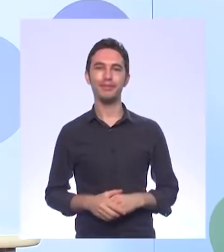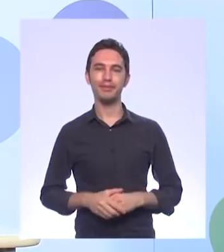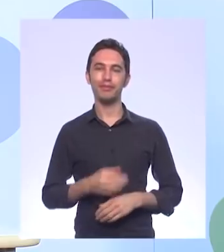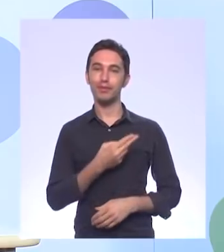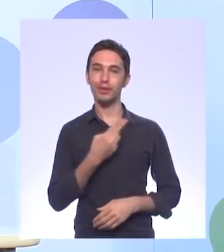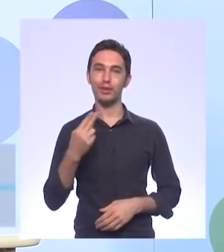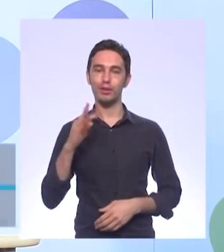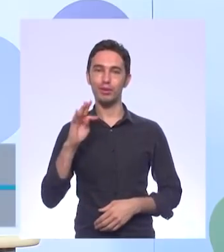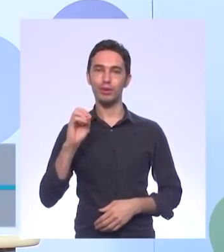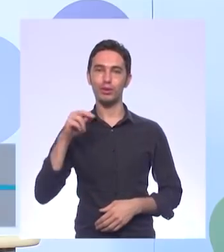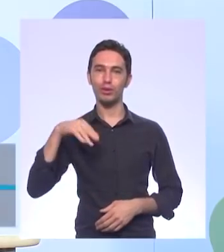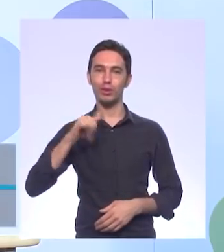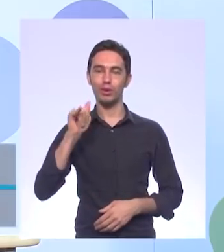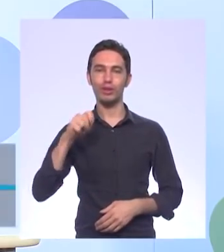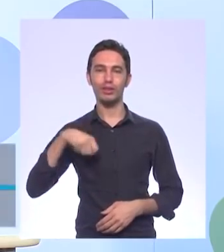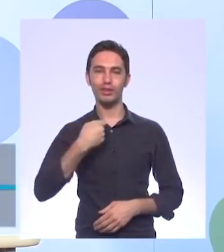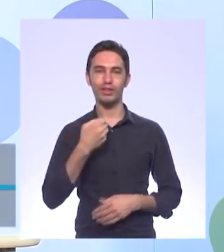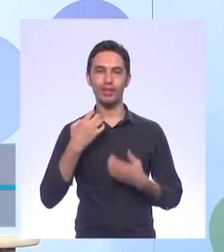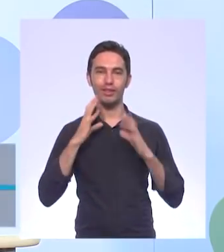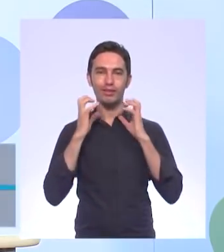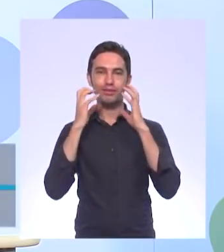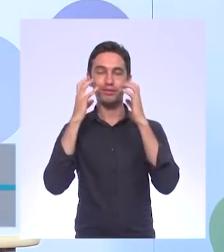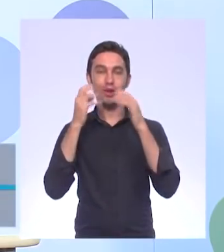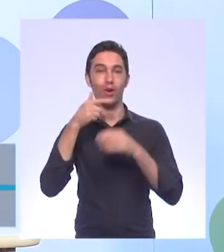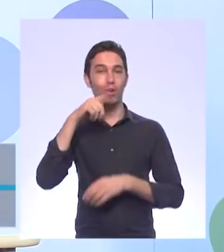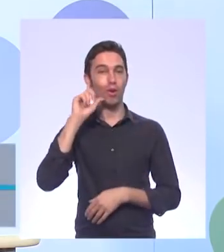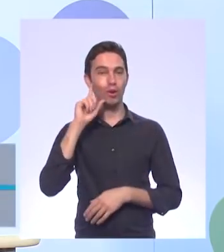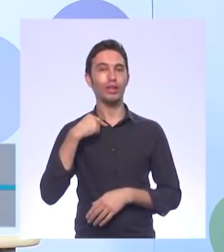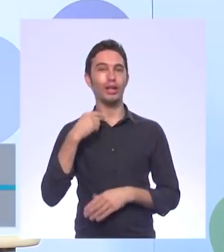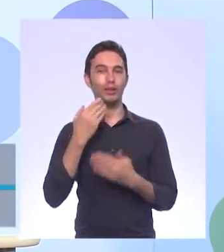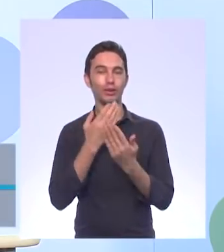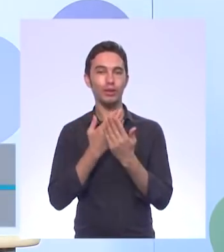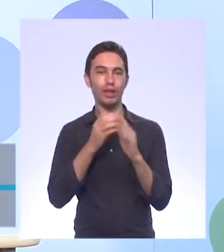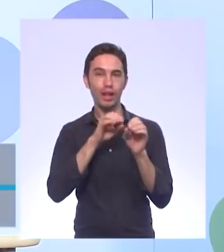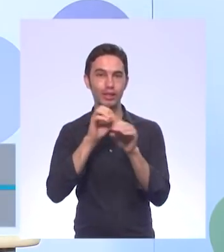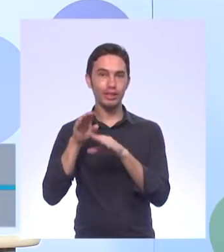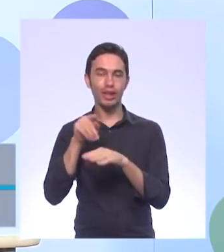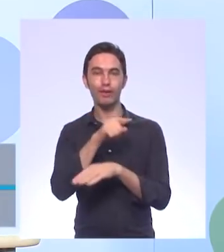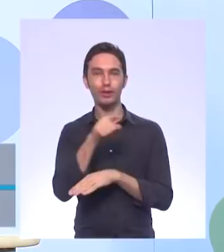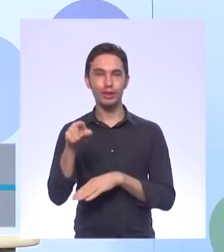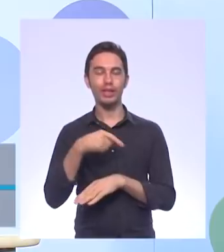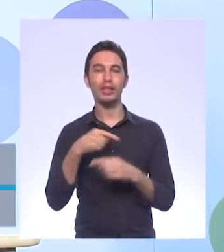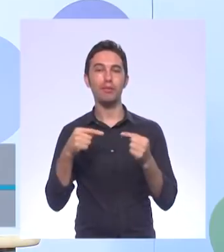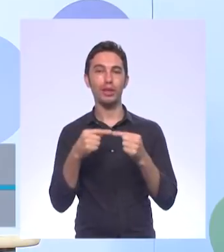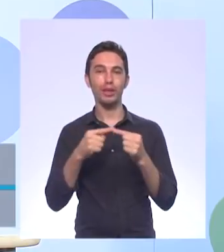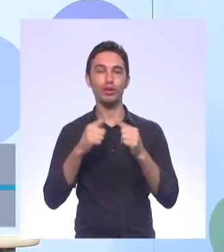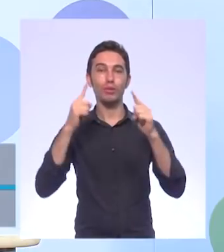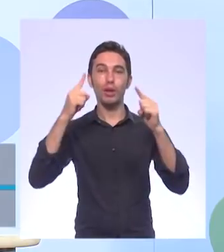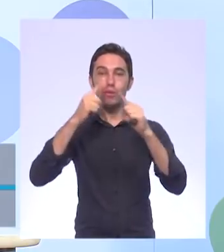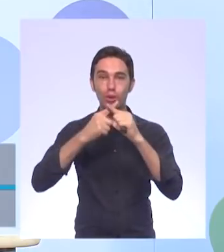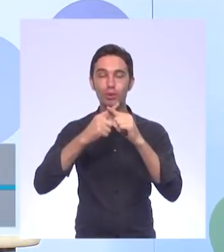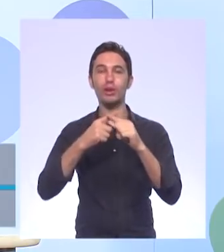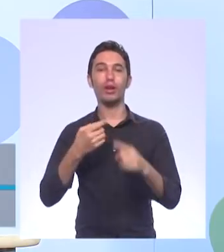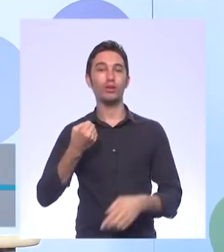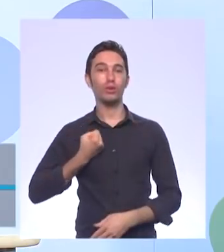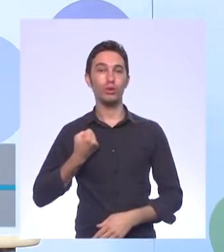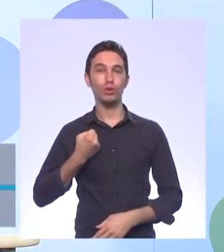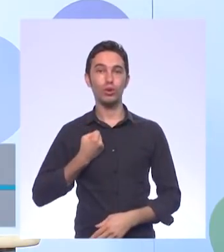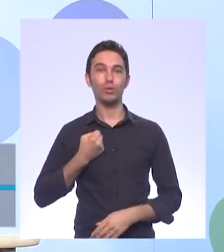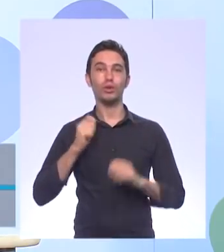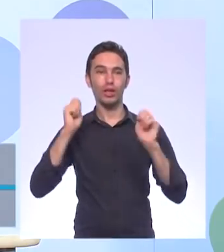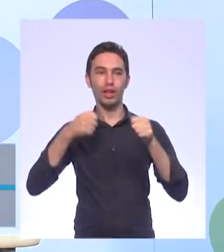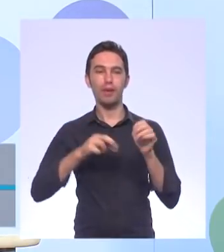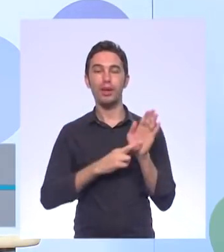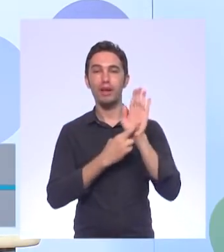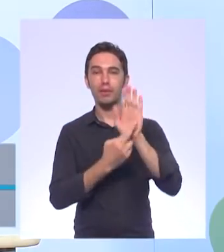eu sou o Tony lembra de mim ontem eu tenho aula para vocês muito bacana a respeito de multiplicação entre os números racionais